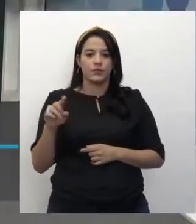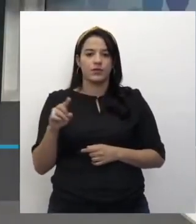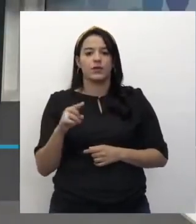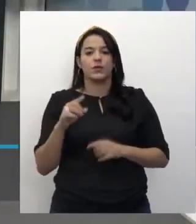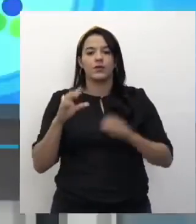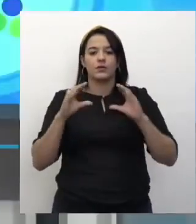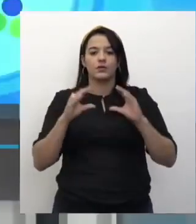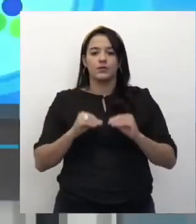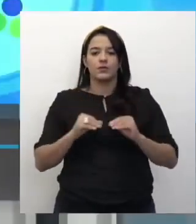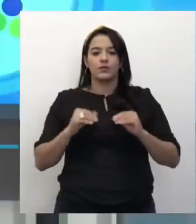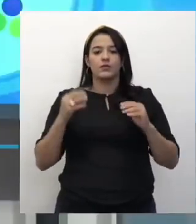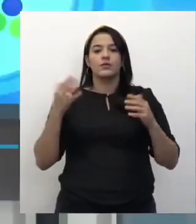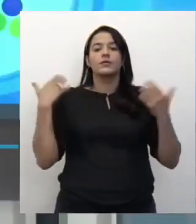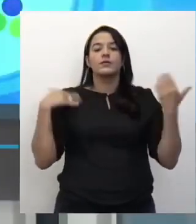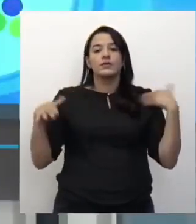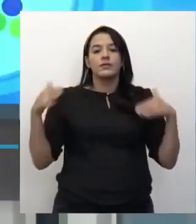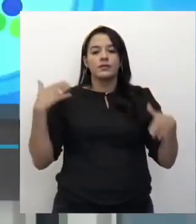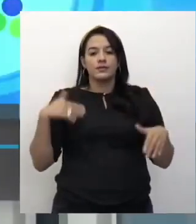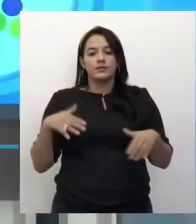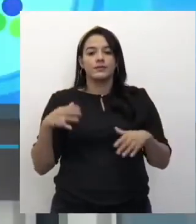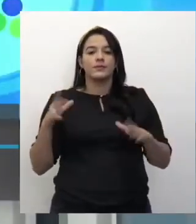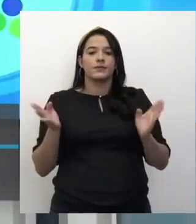fica para lazer aí, porque